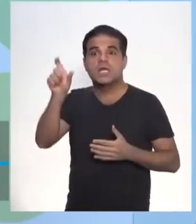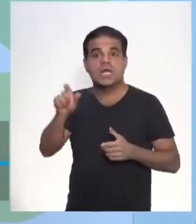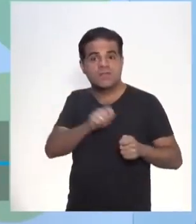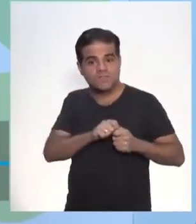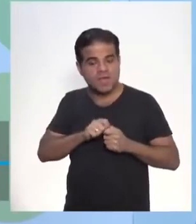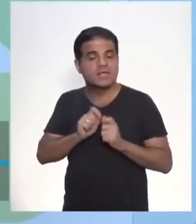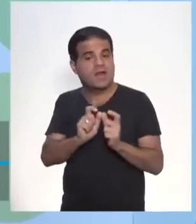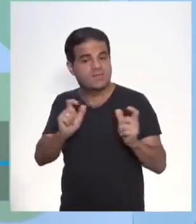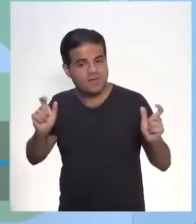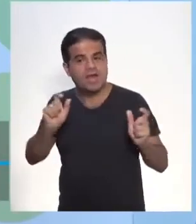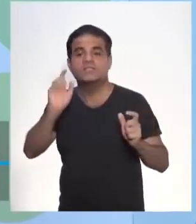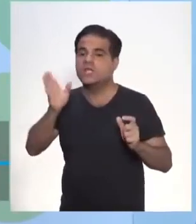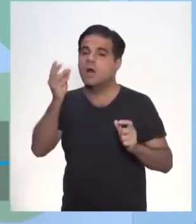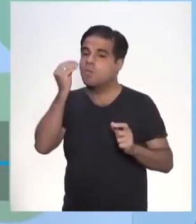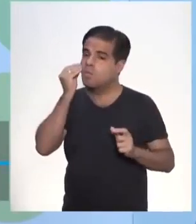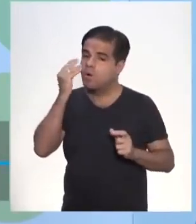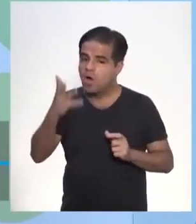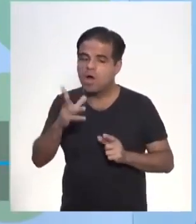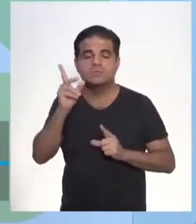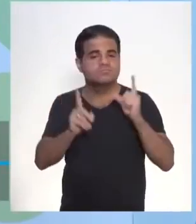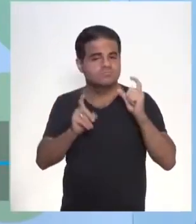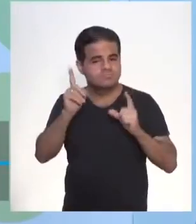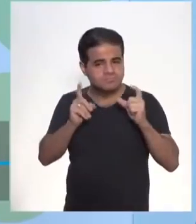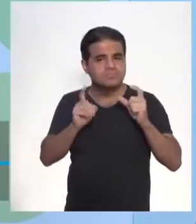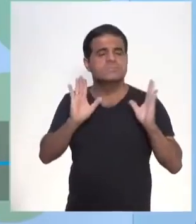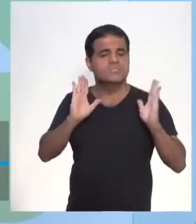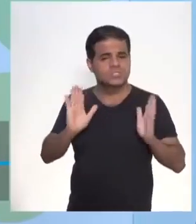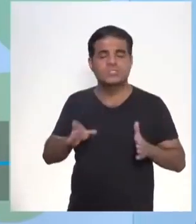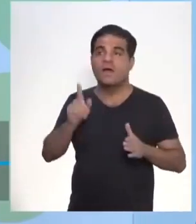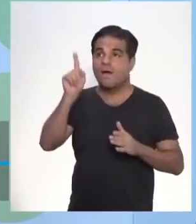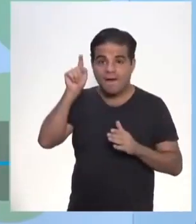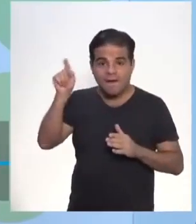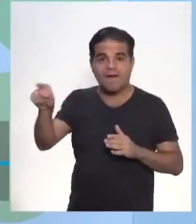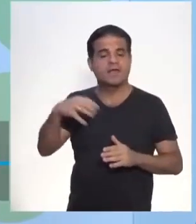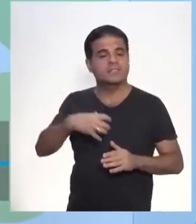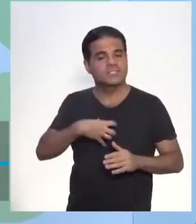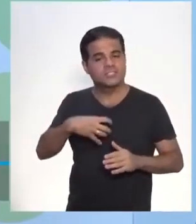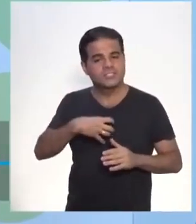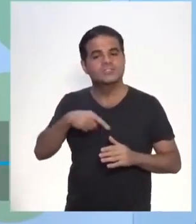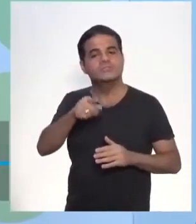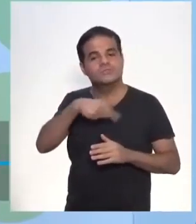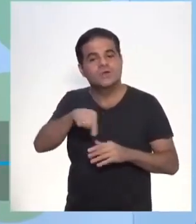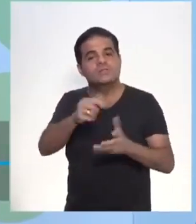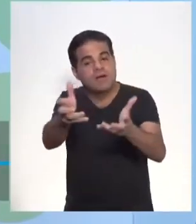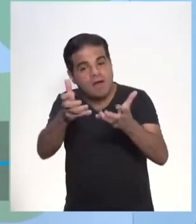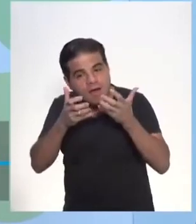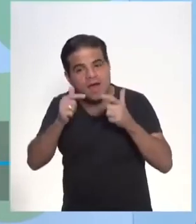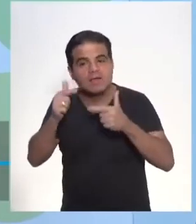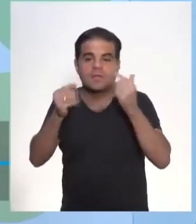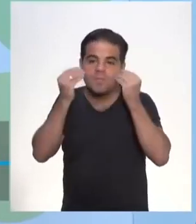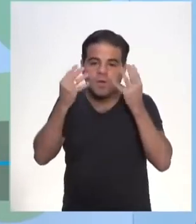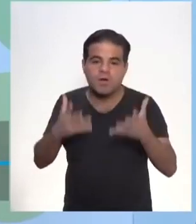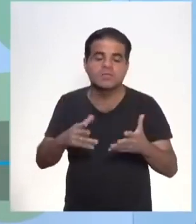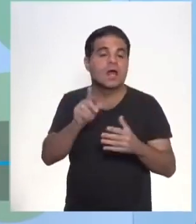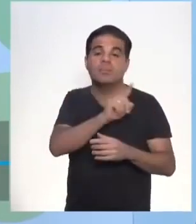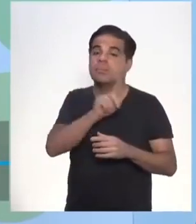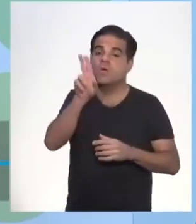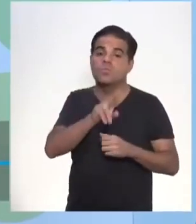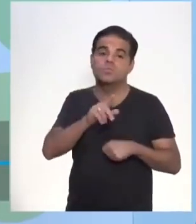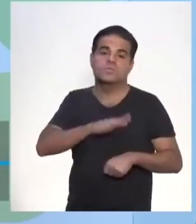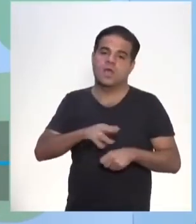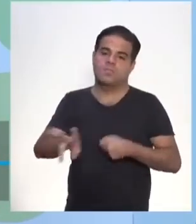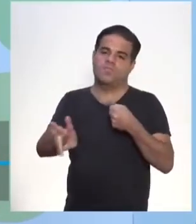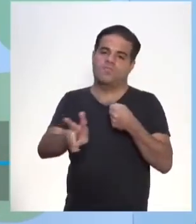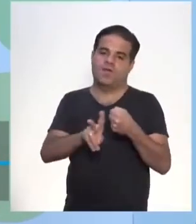a frase já demonstra mais expressividade. Então era nesse sentido que a gente estava querendo trabalhar e não na questão do uso do tempo